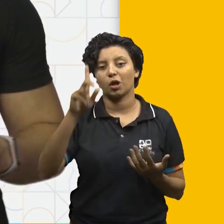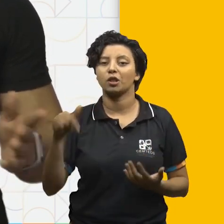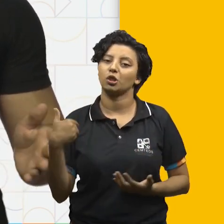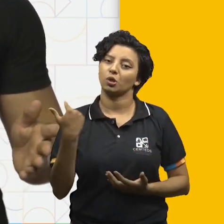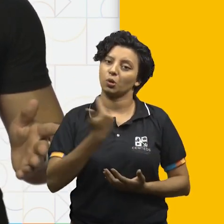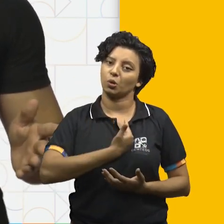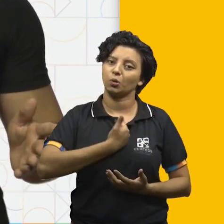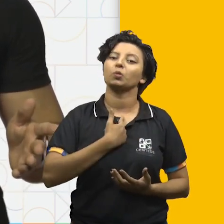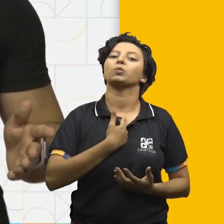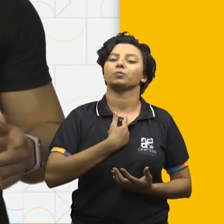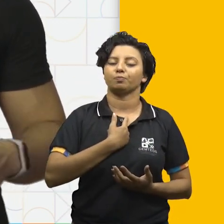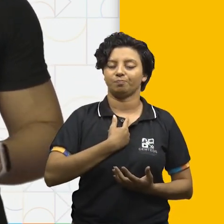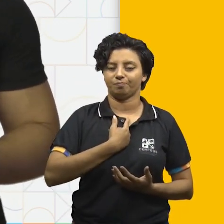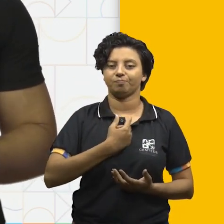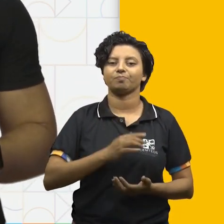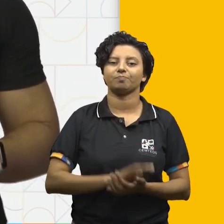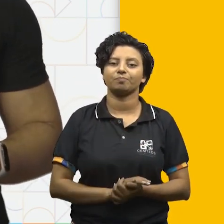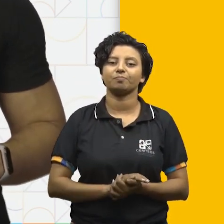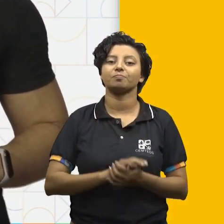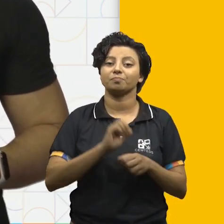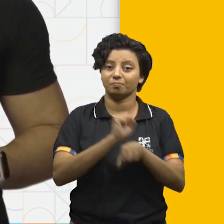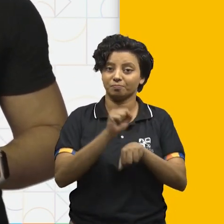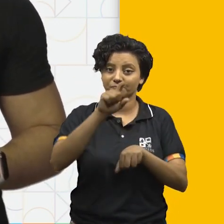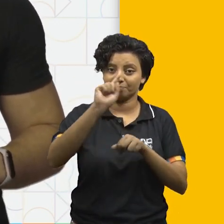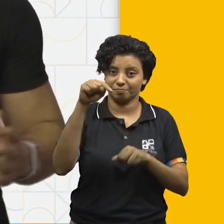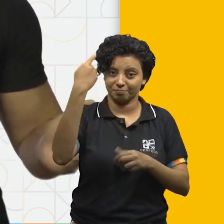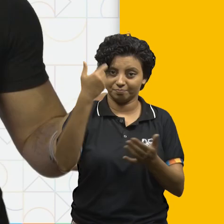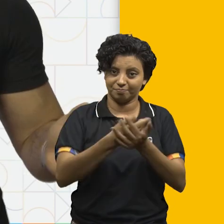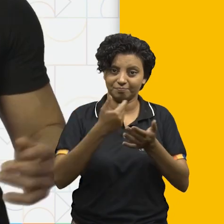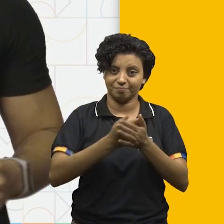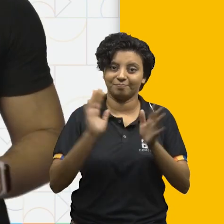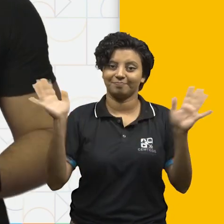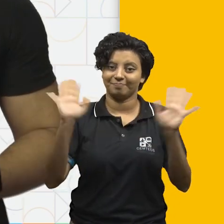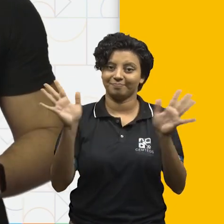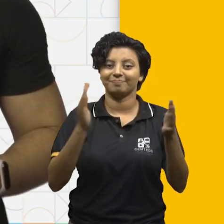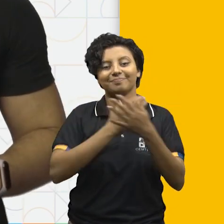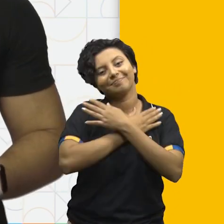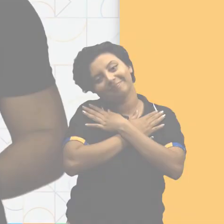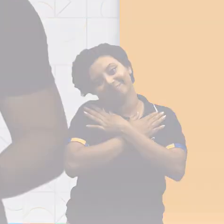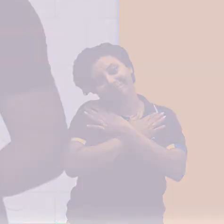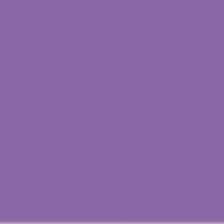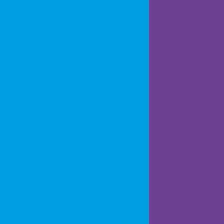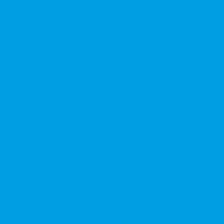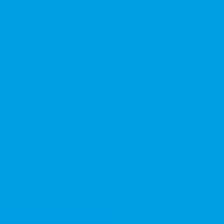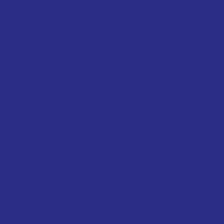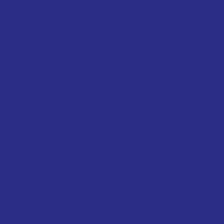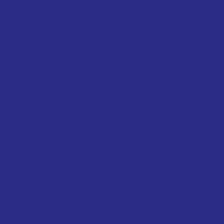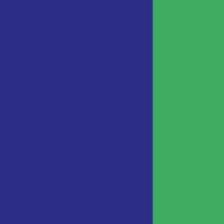história da nossa humanidade. Aguardo você na próxima aula. Um grande abraço, tchau, tchau!